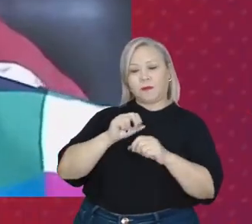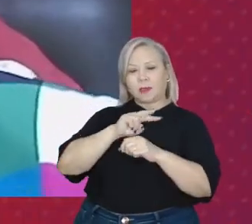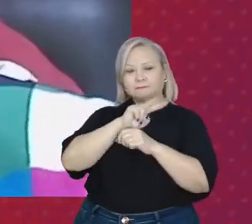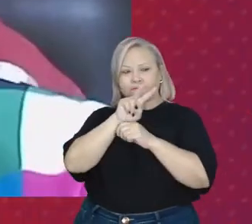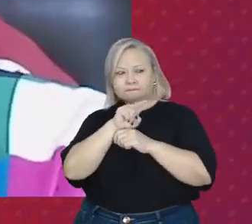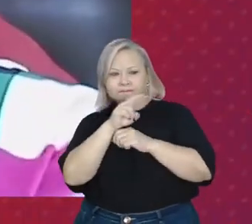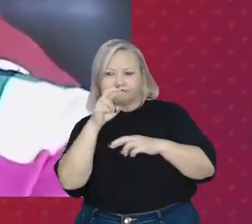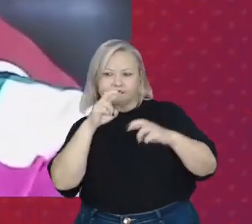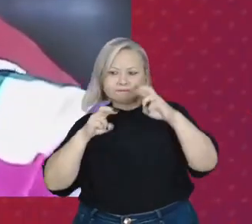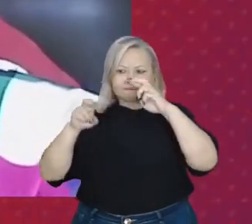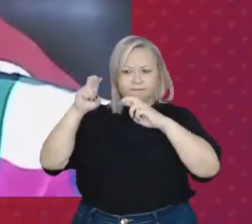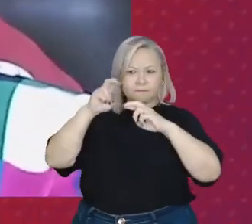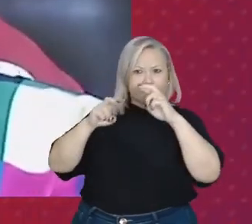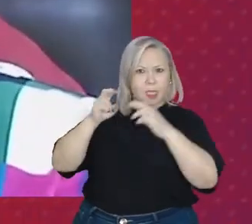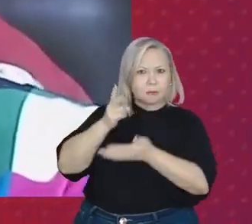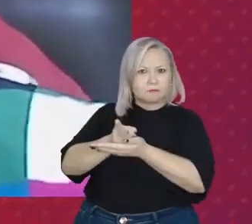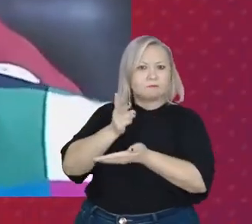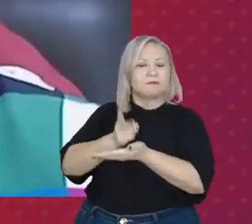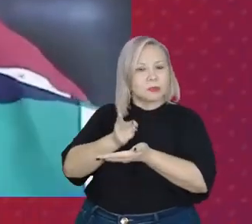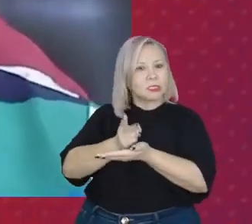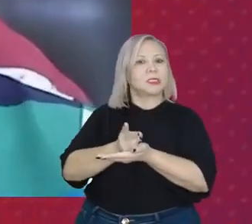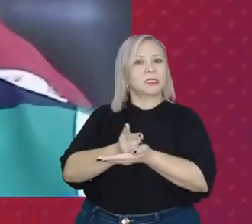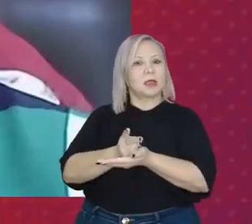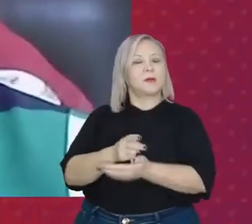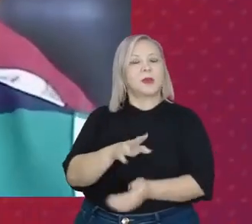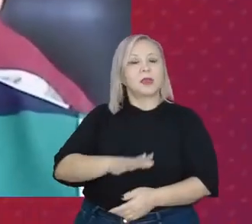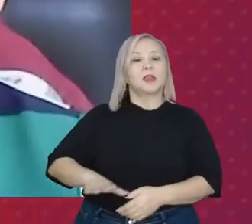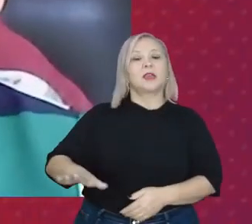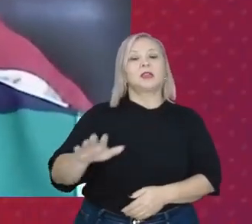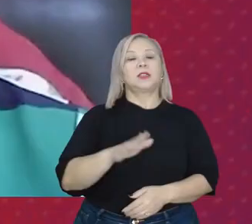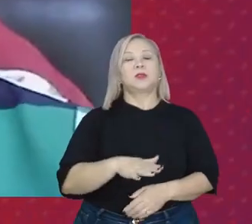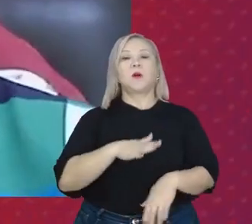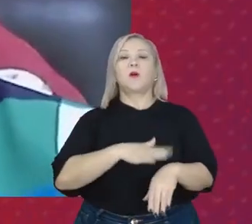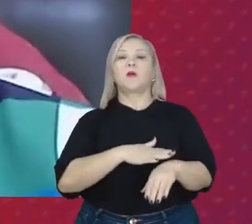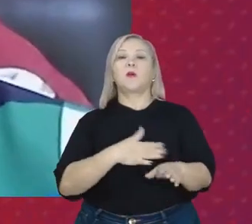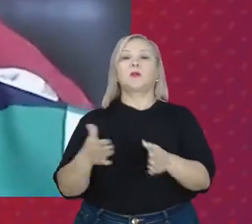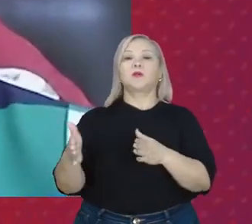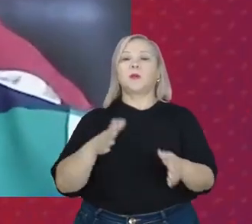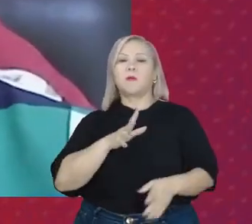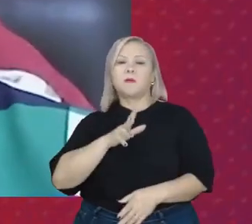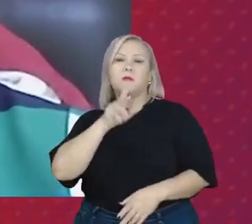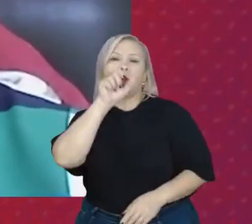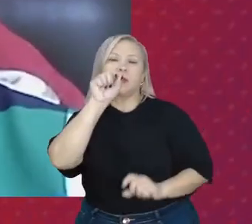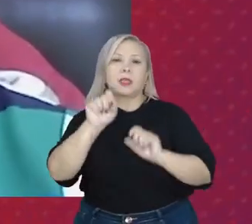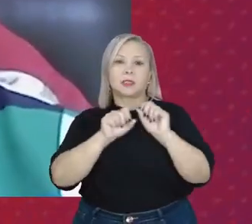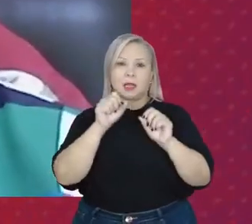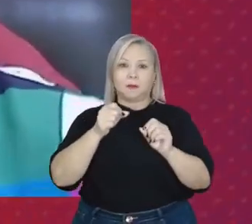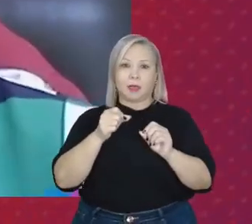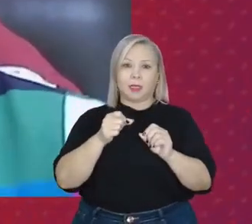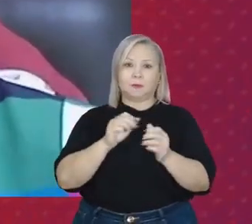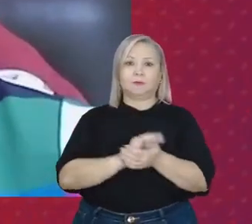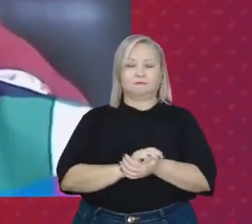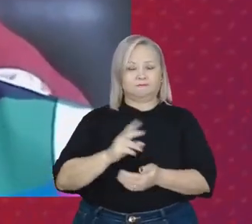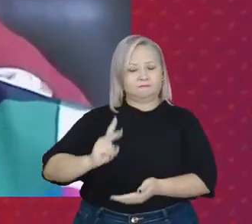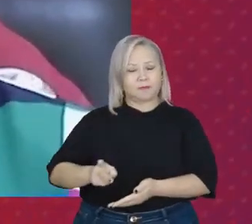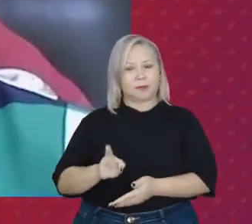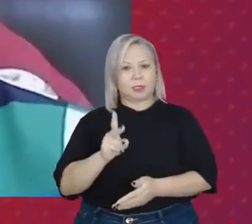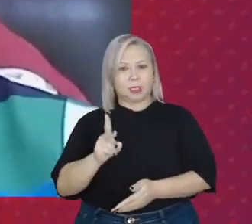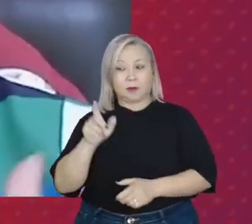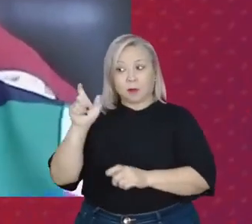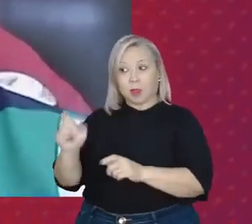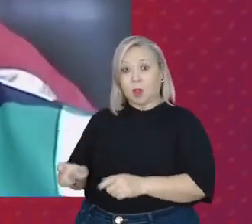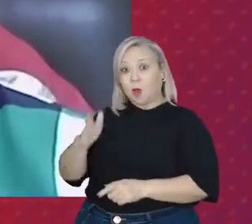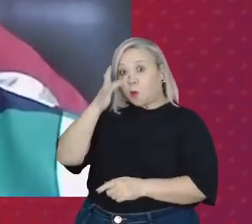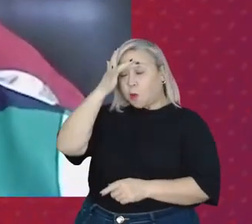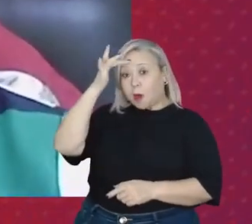vigilantes permanentemente, em todos os momentos, fortalecendo, graças a Deus, alguém que está no poder